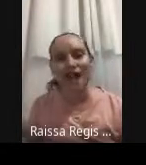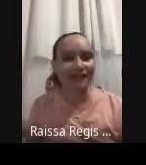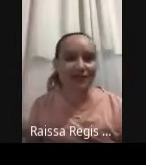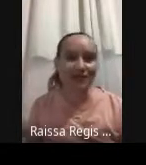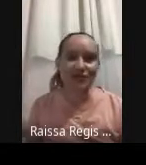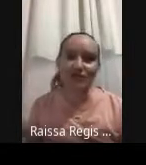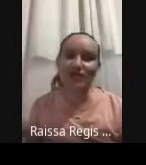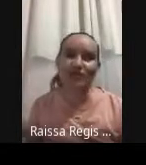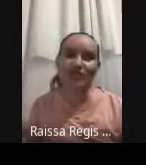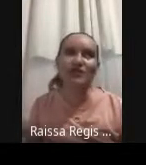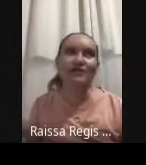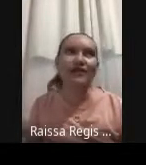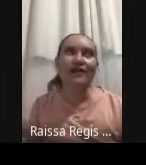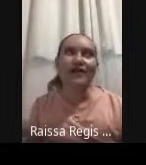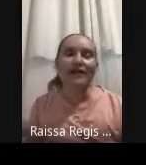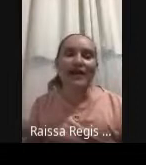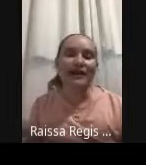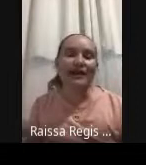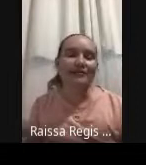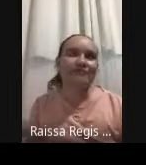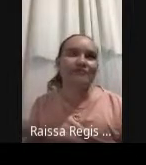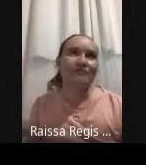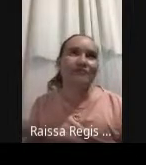Libras através de vídeos?